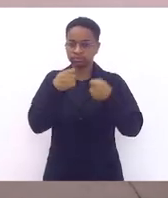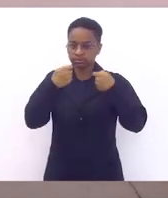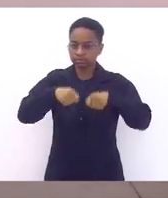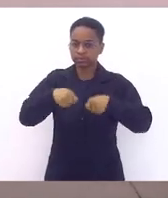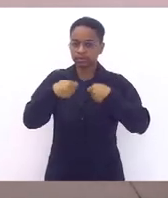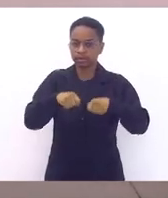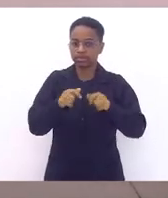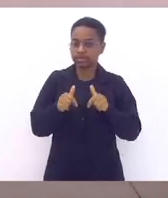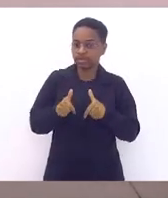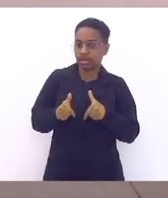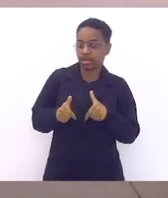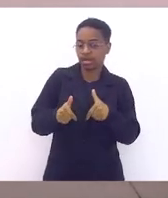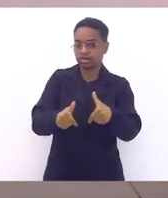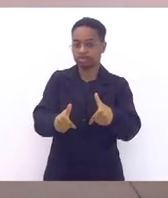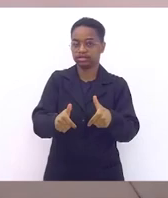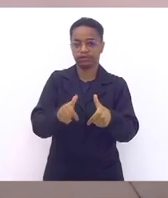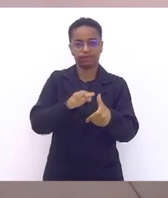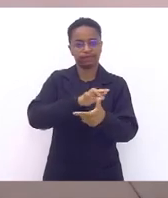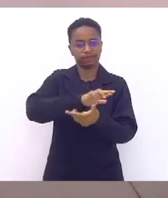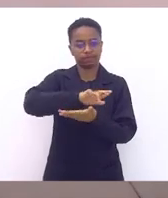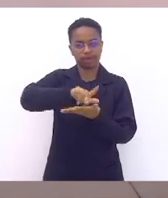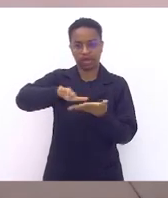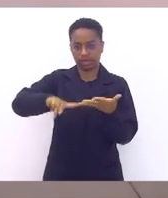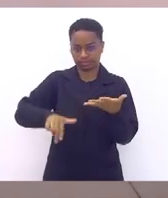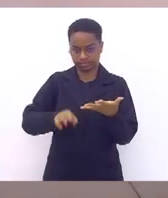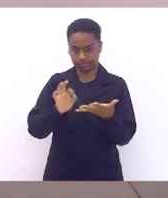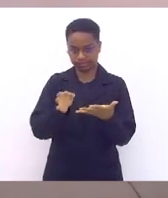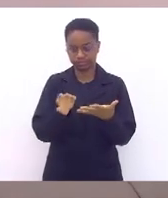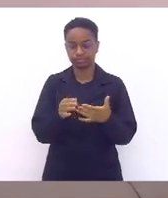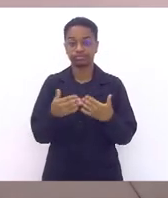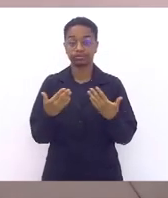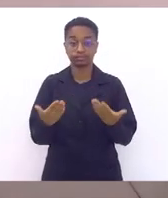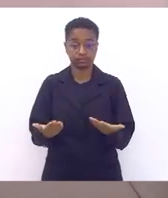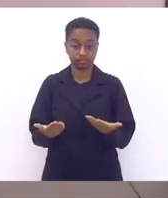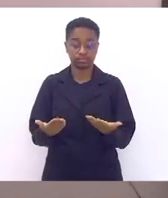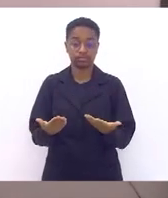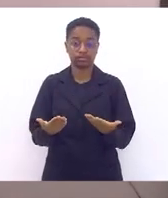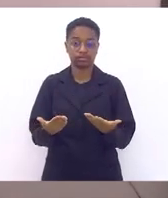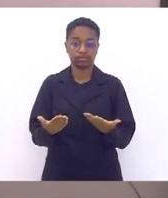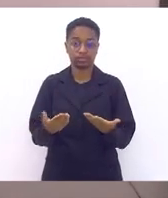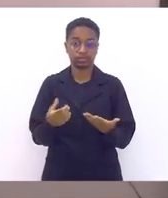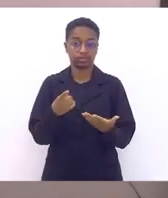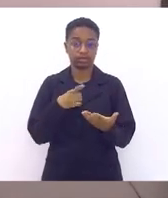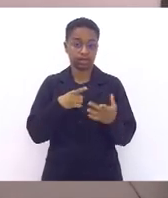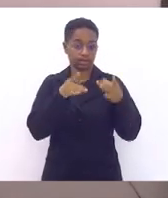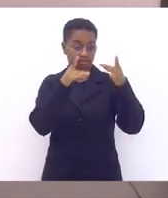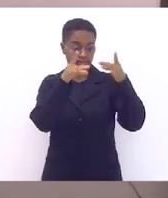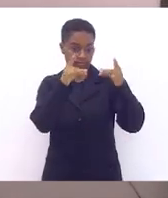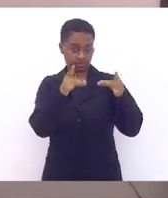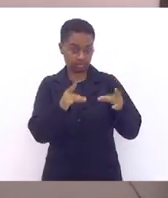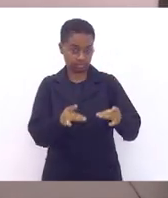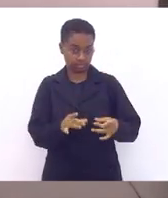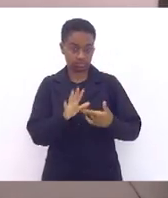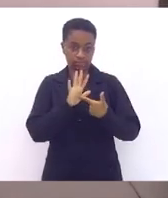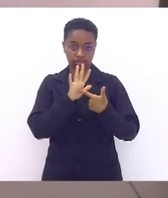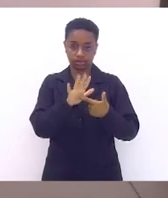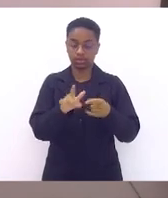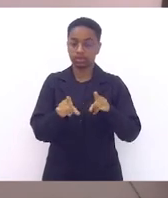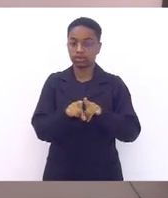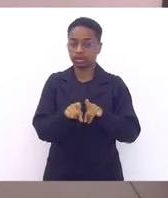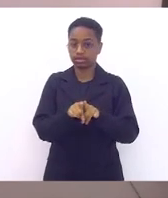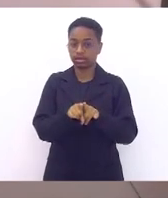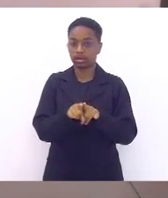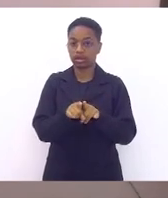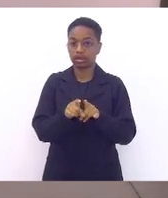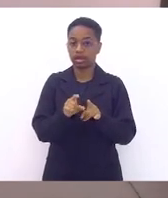precisa de ações múltiplas, né? Então, nesse escopo, e aí um desenho feito diretamente